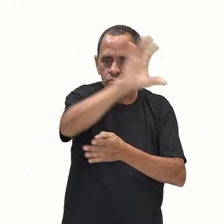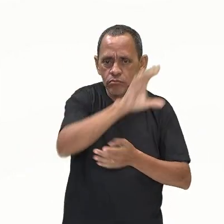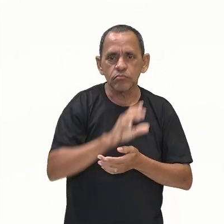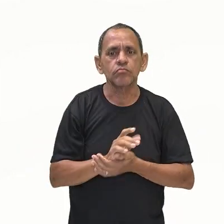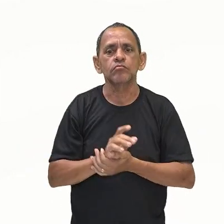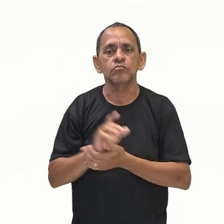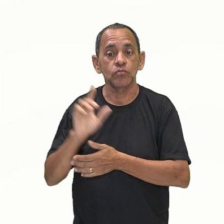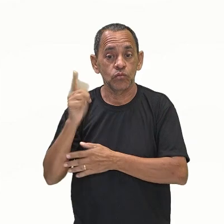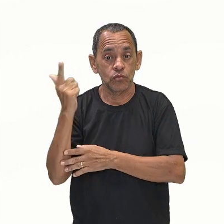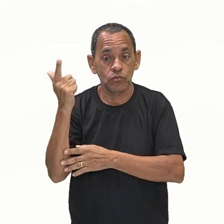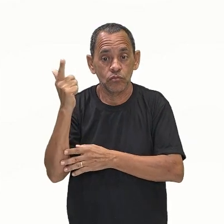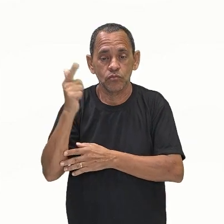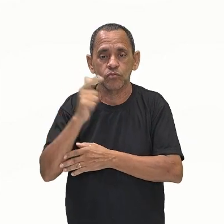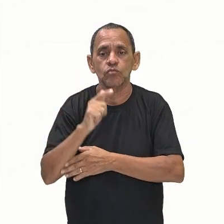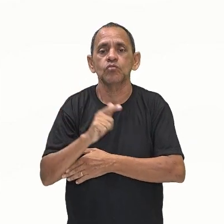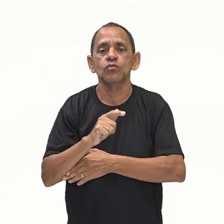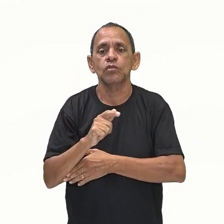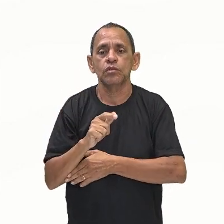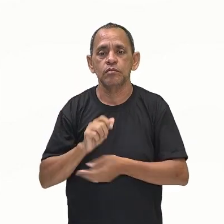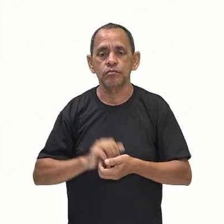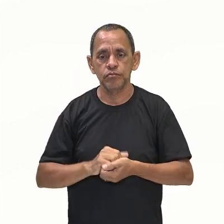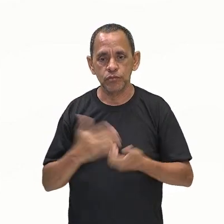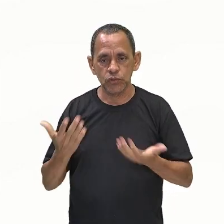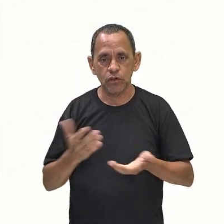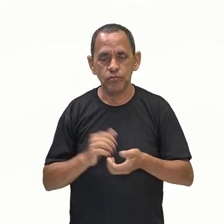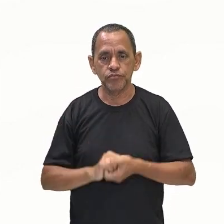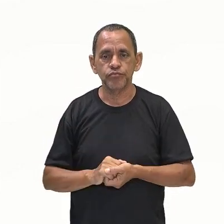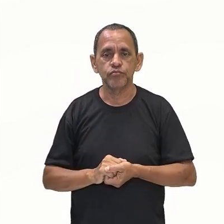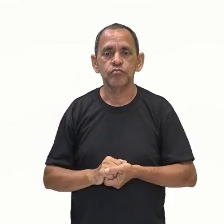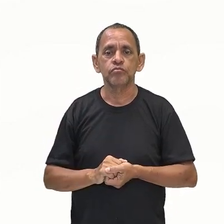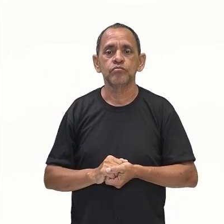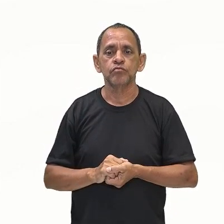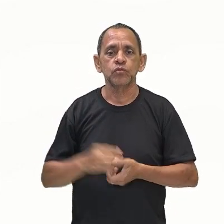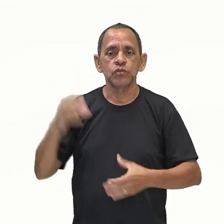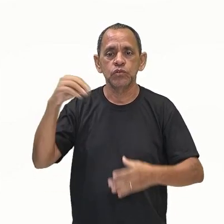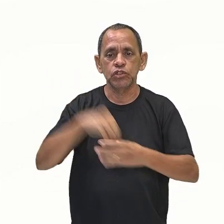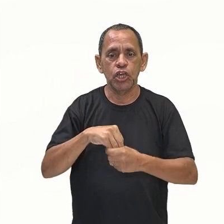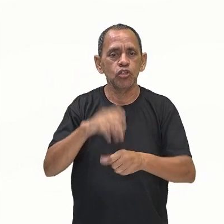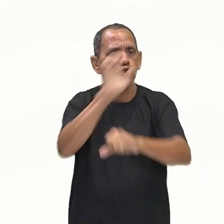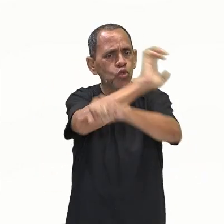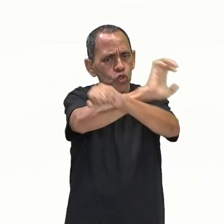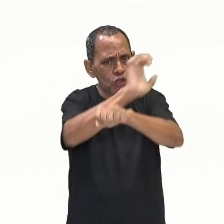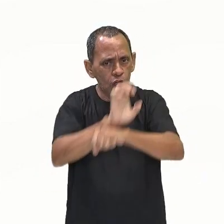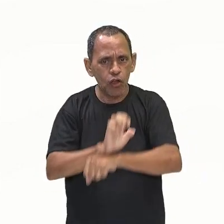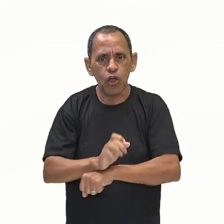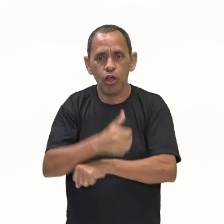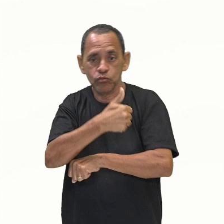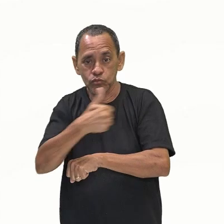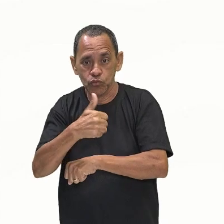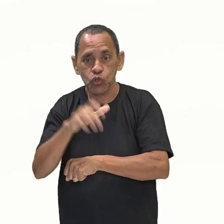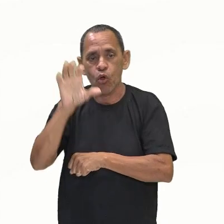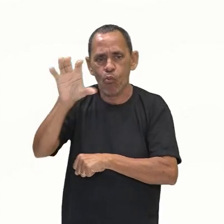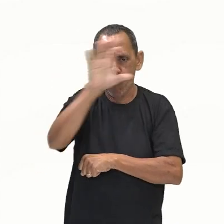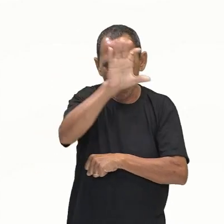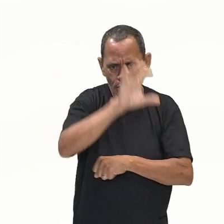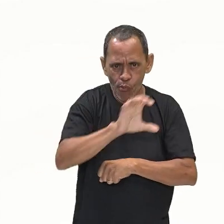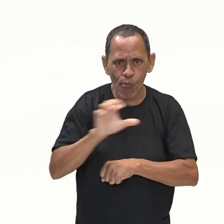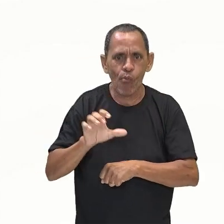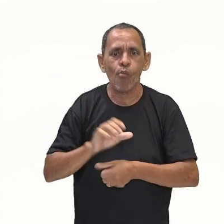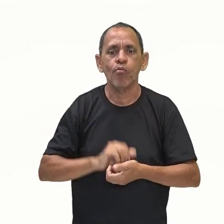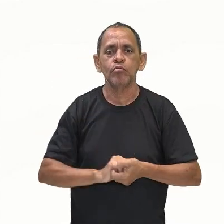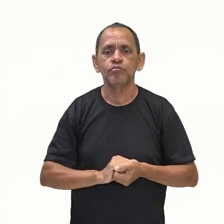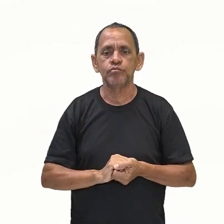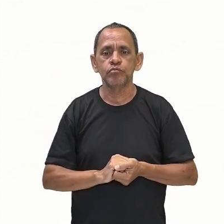na qual no estado do Amazonas vão ter 11 regiões, ok? Então, a gente verifica aí, agora que ele ficou bem